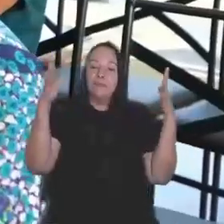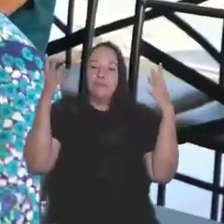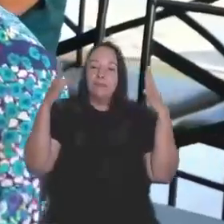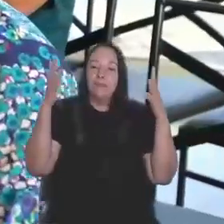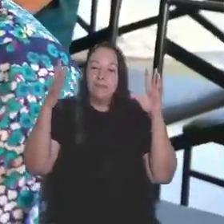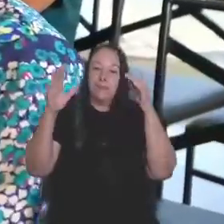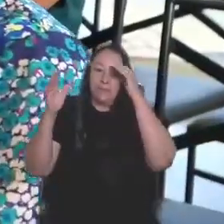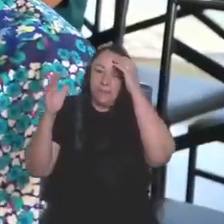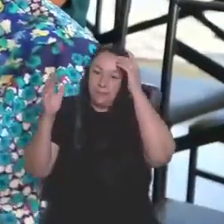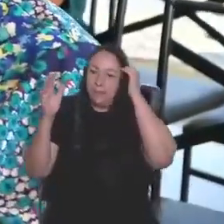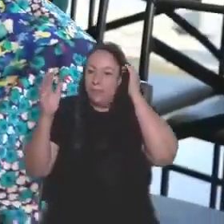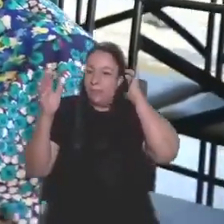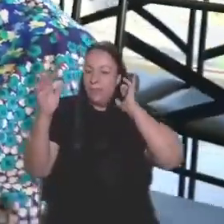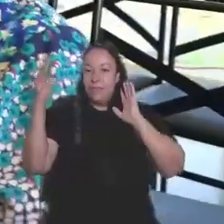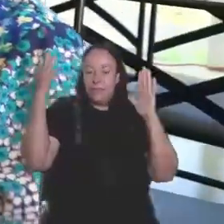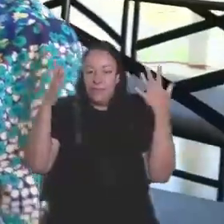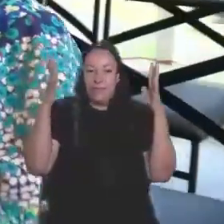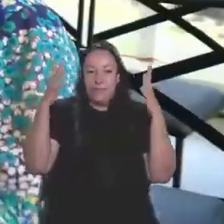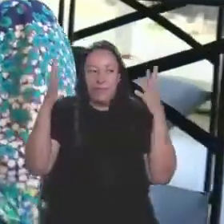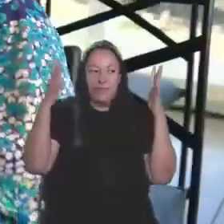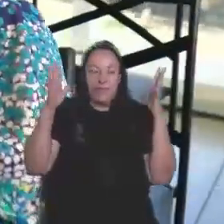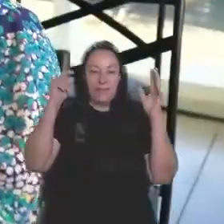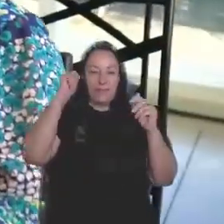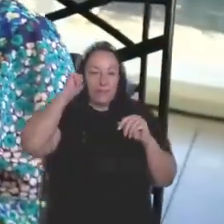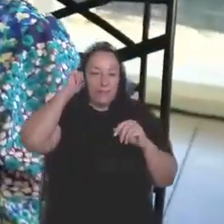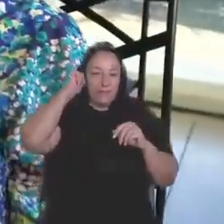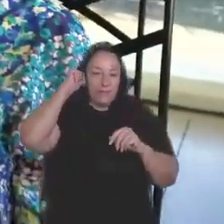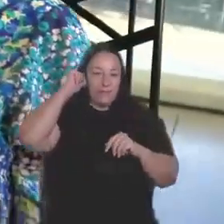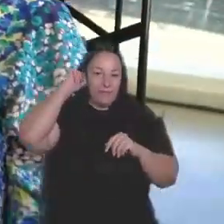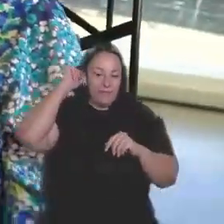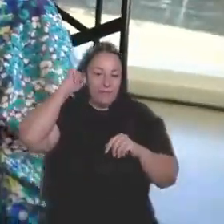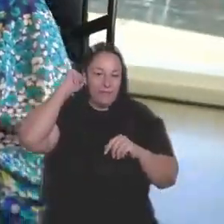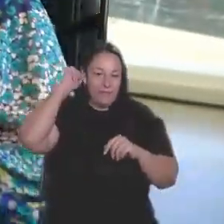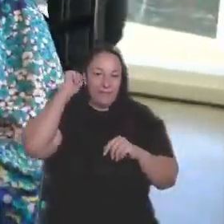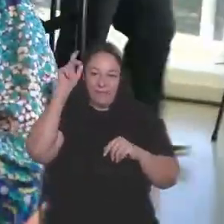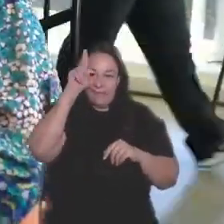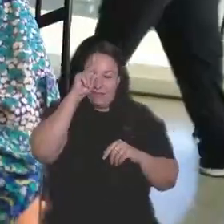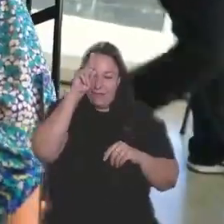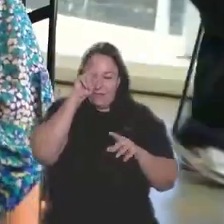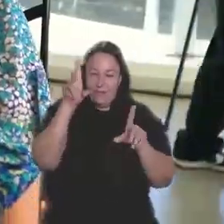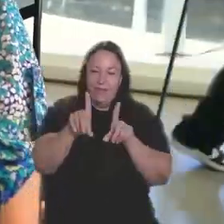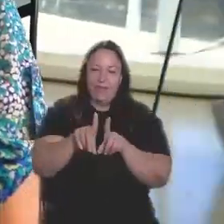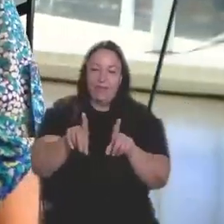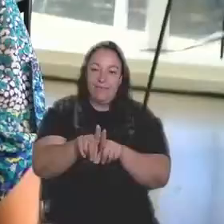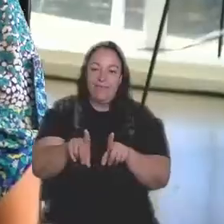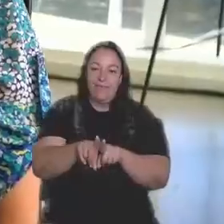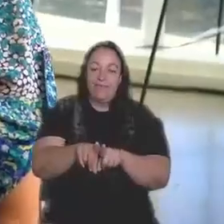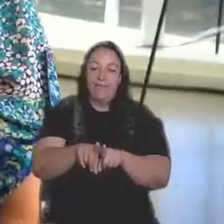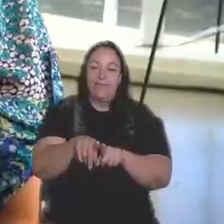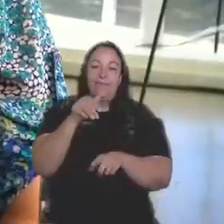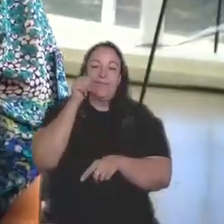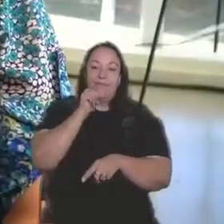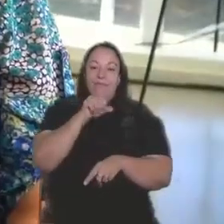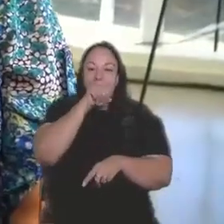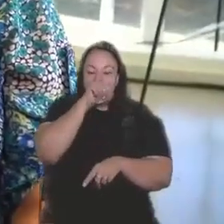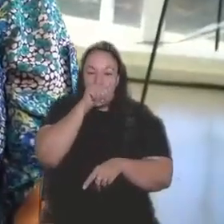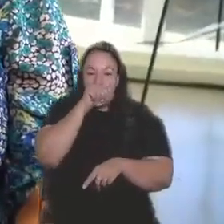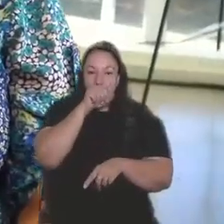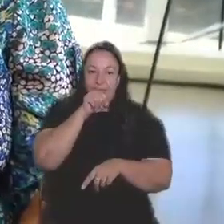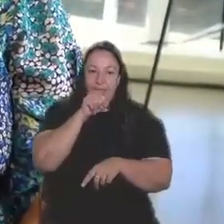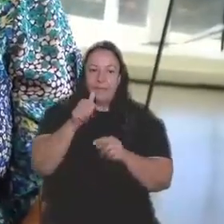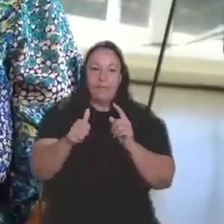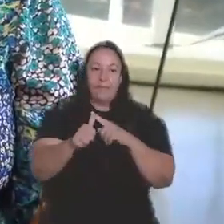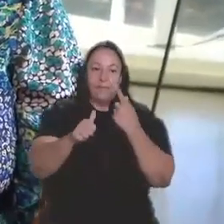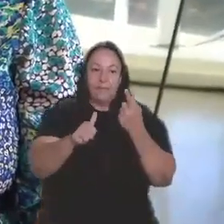os puxões de orelha, né? É isso. E as histórias também. Muitas. Falo que minha mãe é a primeira contadora